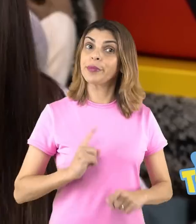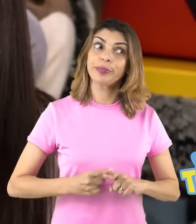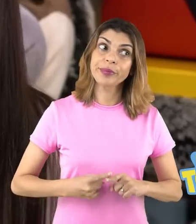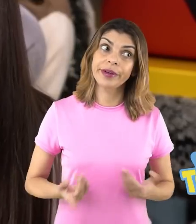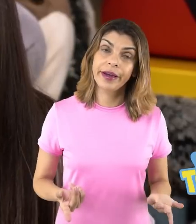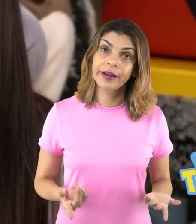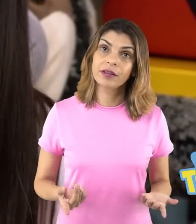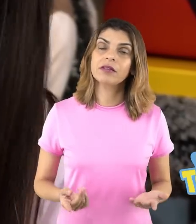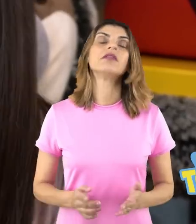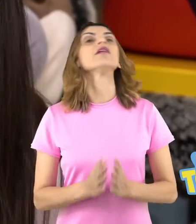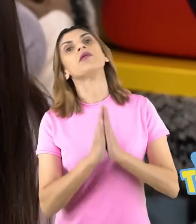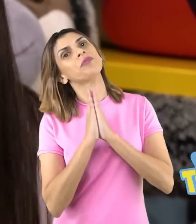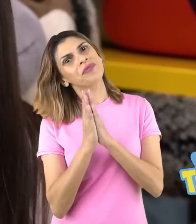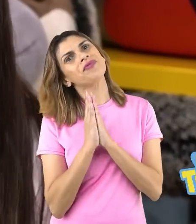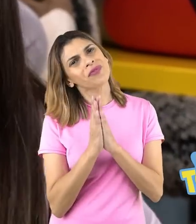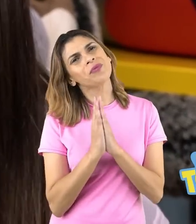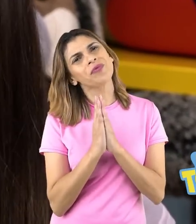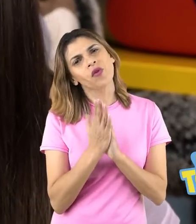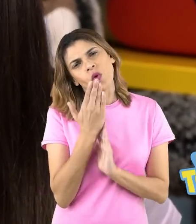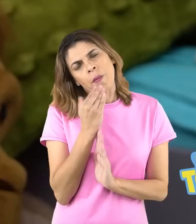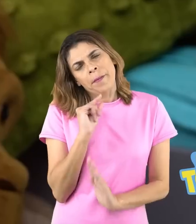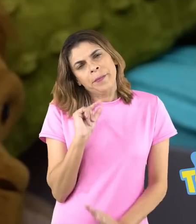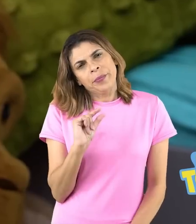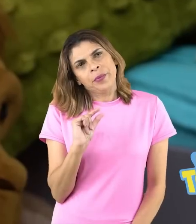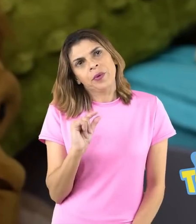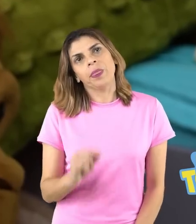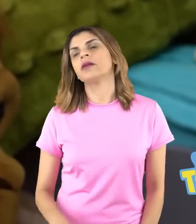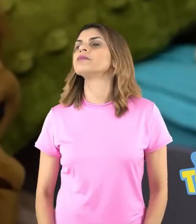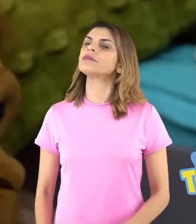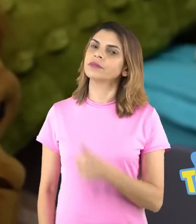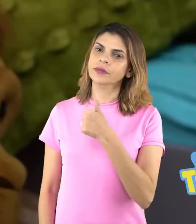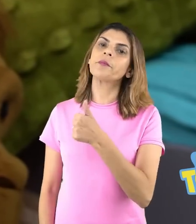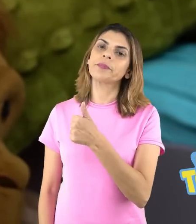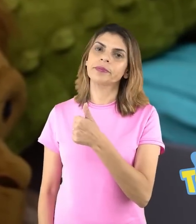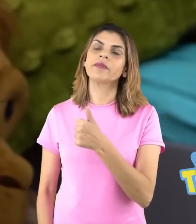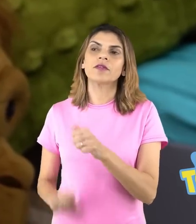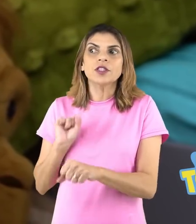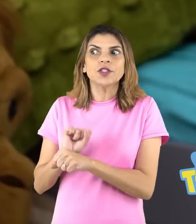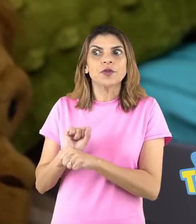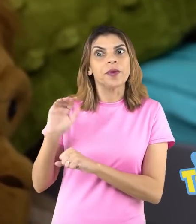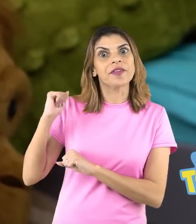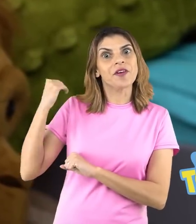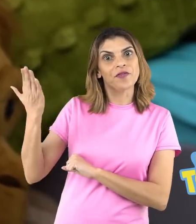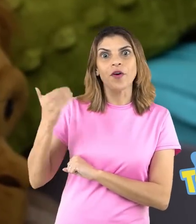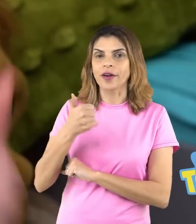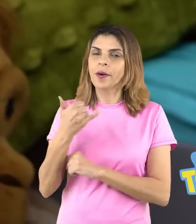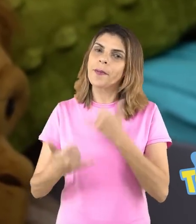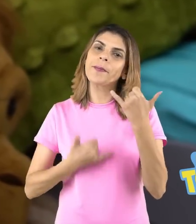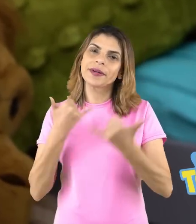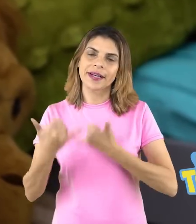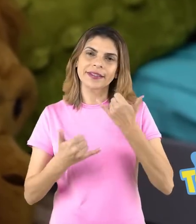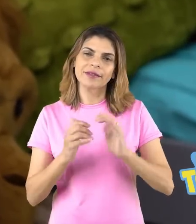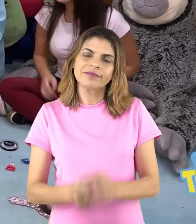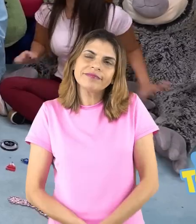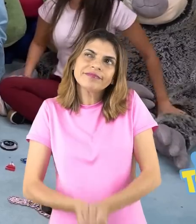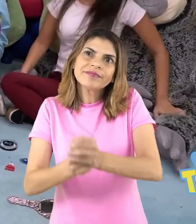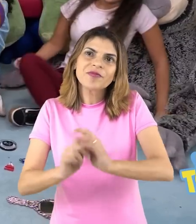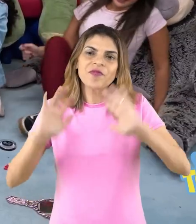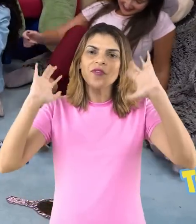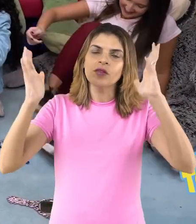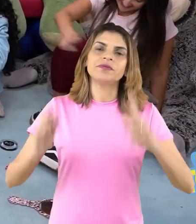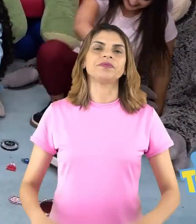Por favor eu prometo que eu vou comer pouco tá bem então a gente espera você lá no pátio para jogar vôlei